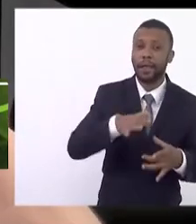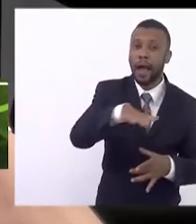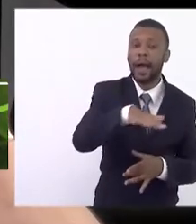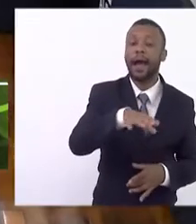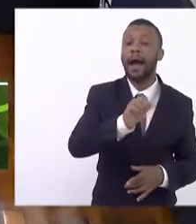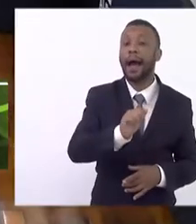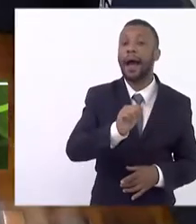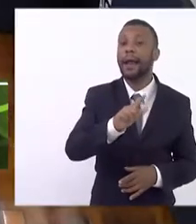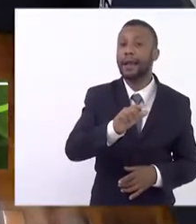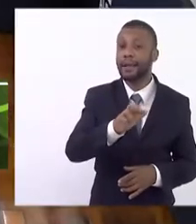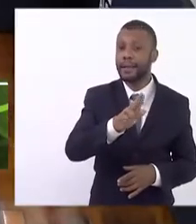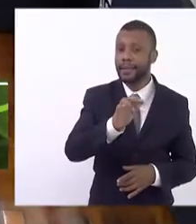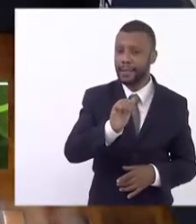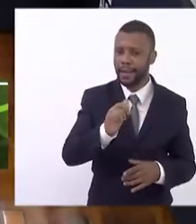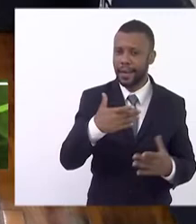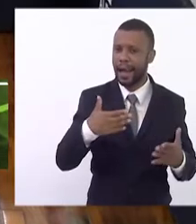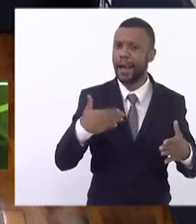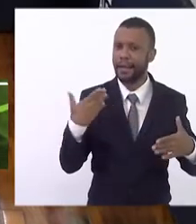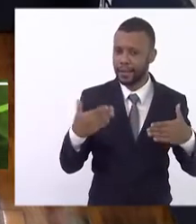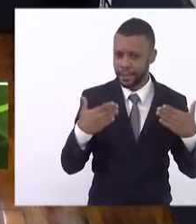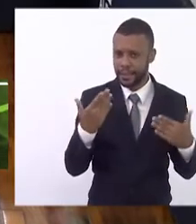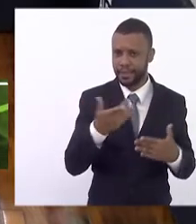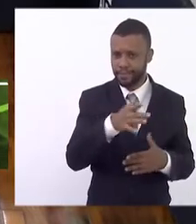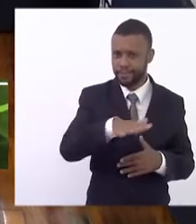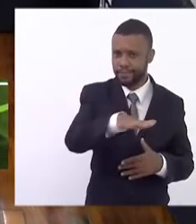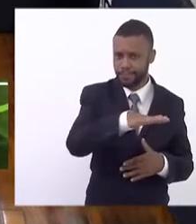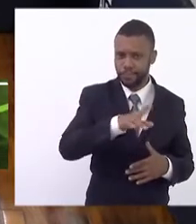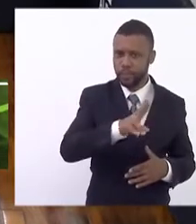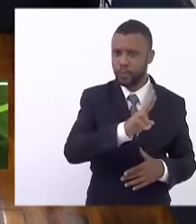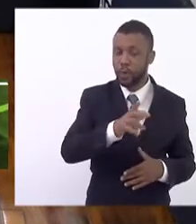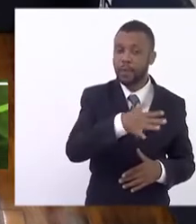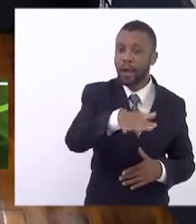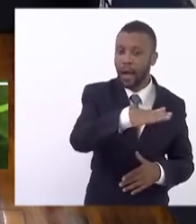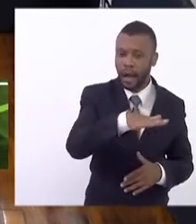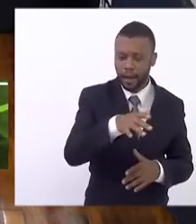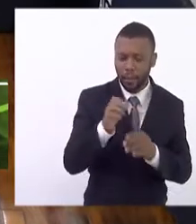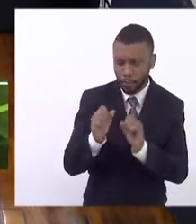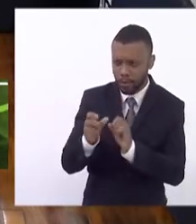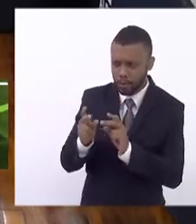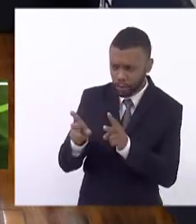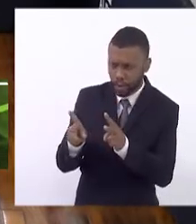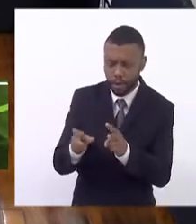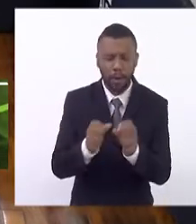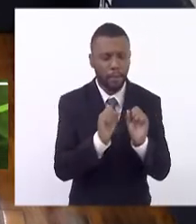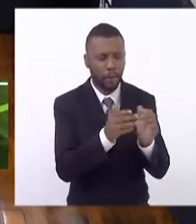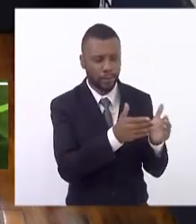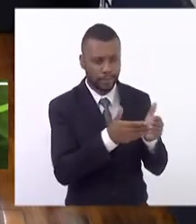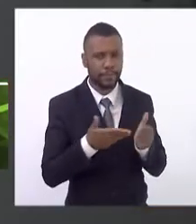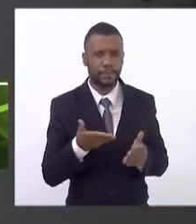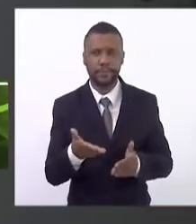obrigado. Podemos continuar, então? Sim, sim. Por favor.